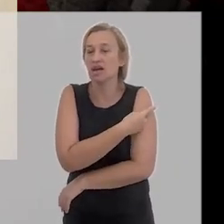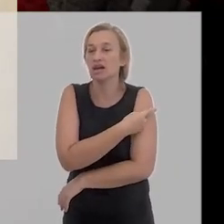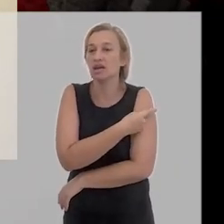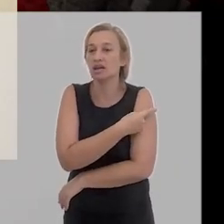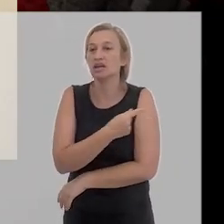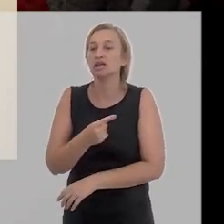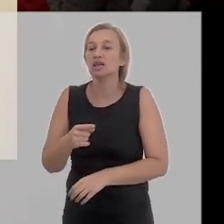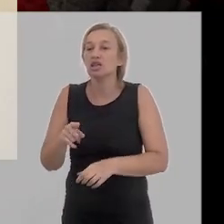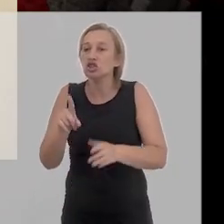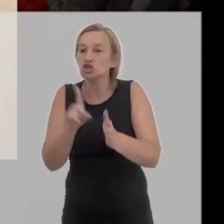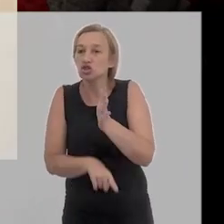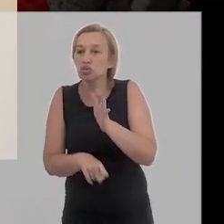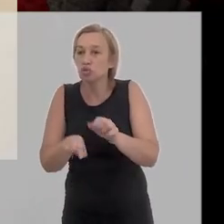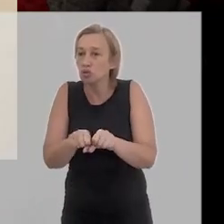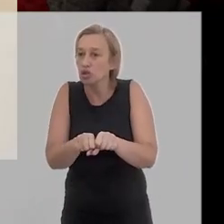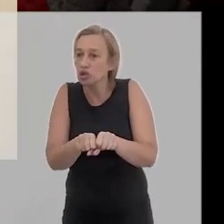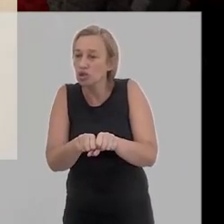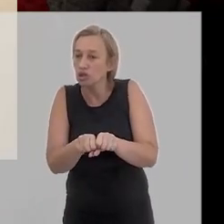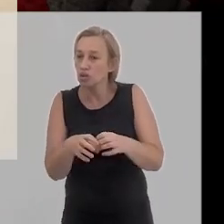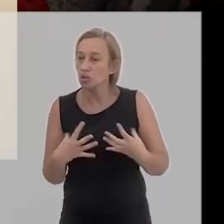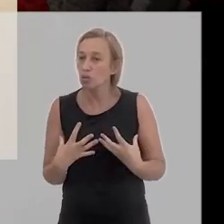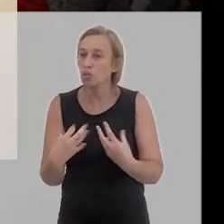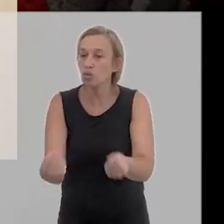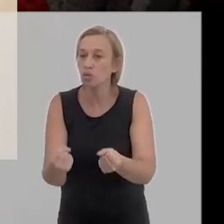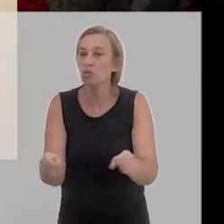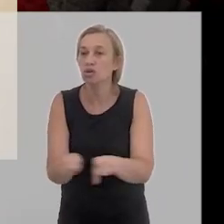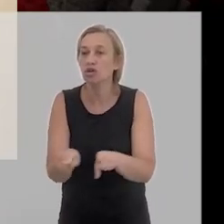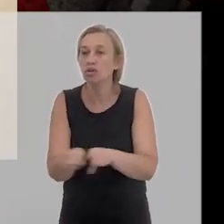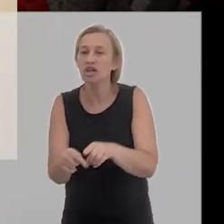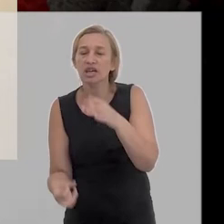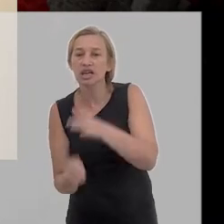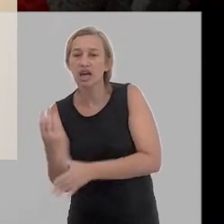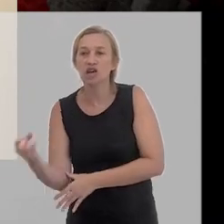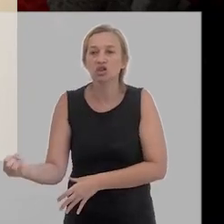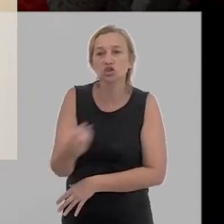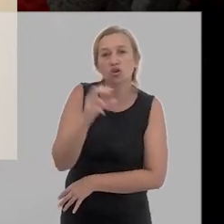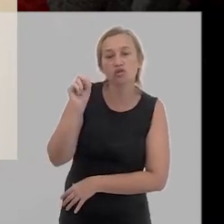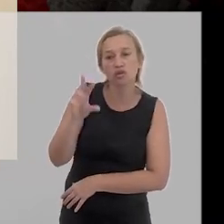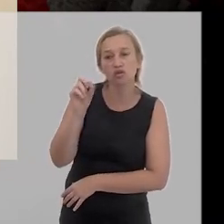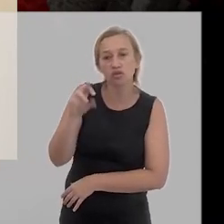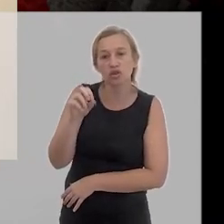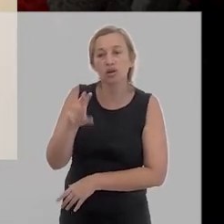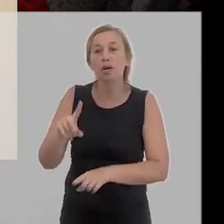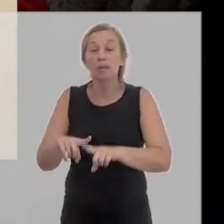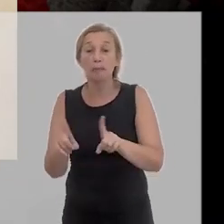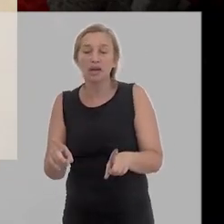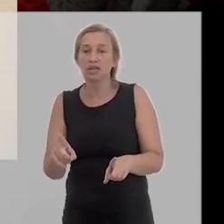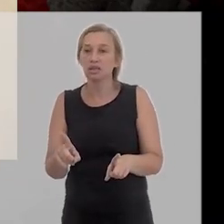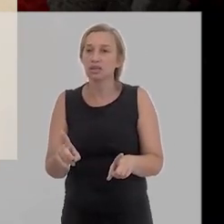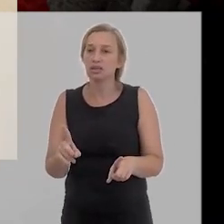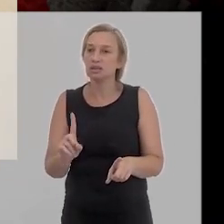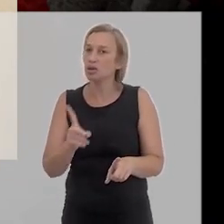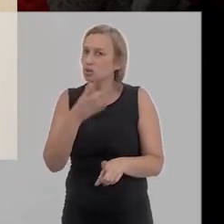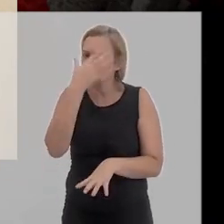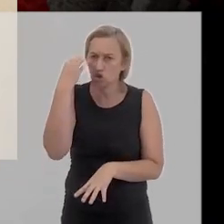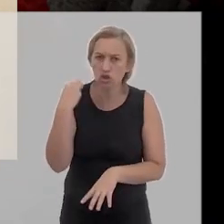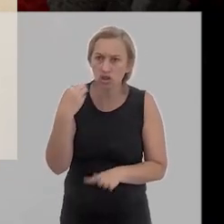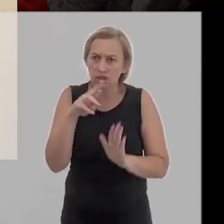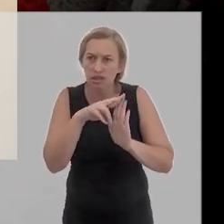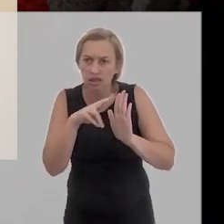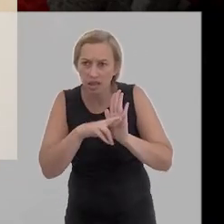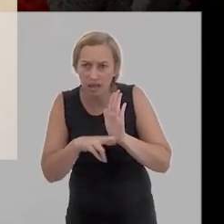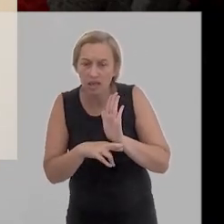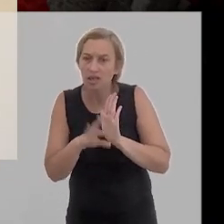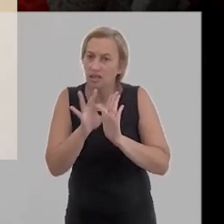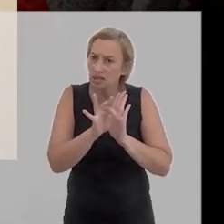infectados, para ver se a gente diminui a transmissão, mas também diminui o surgimento de novas variantes. Mas